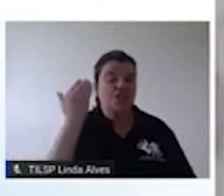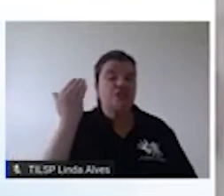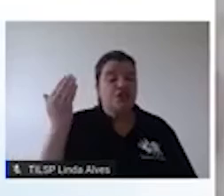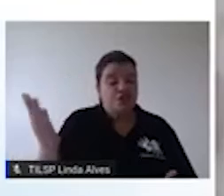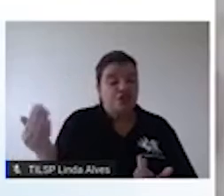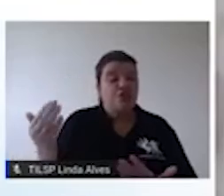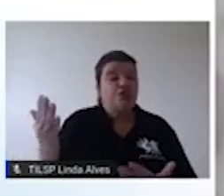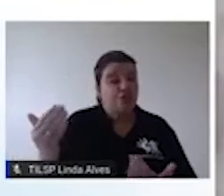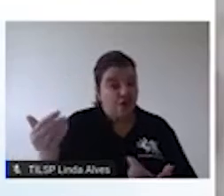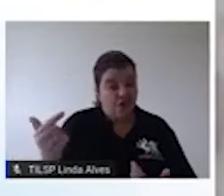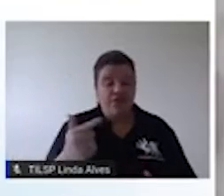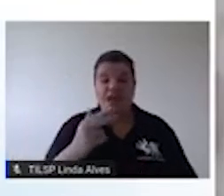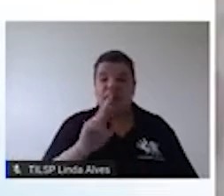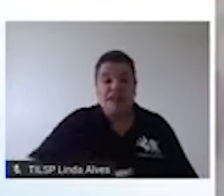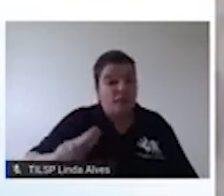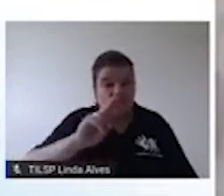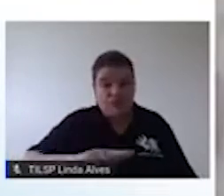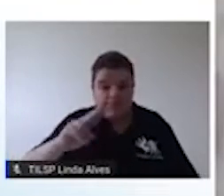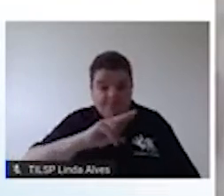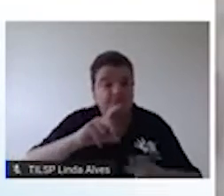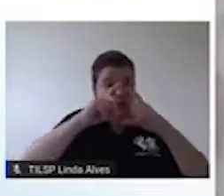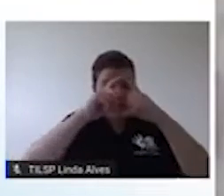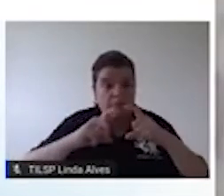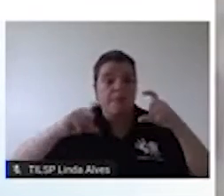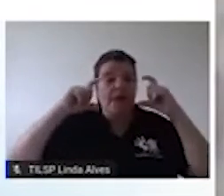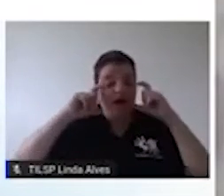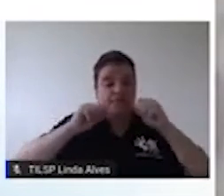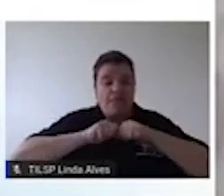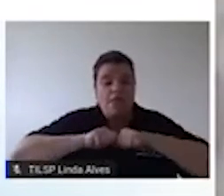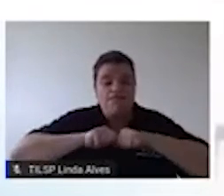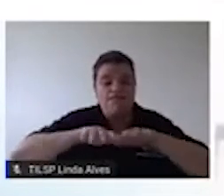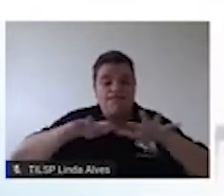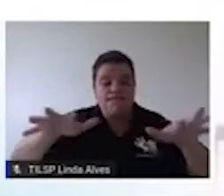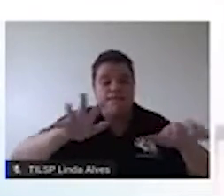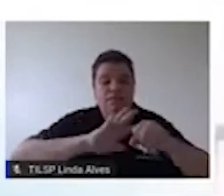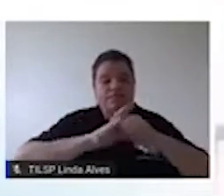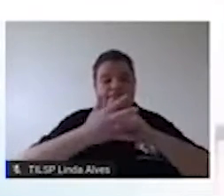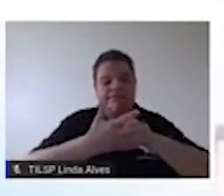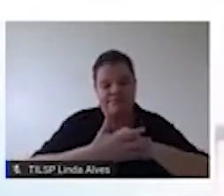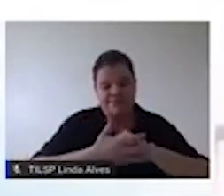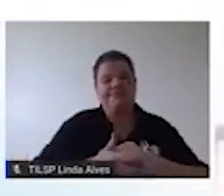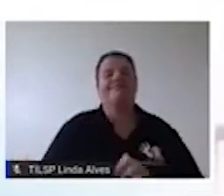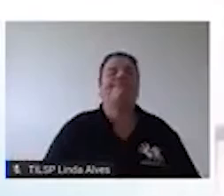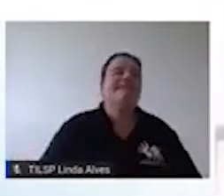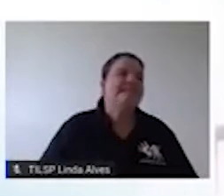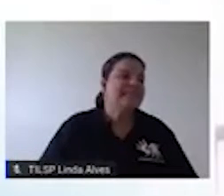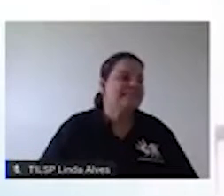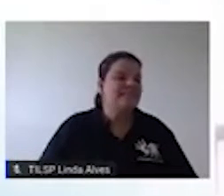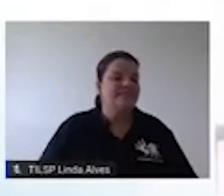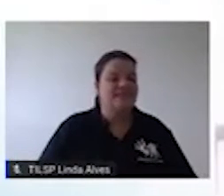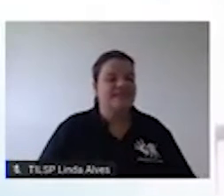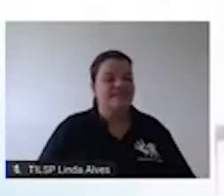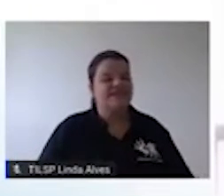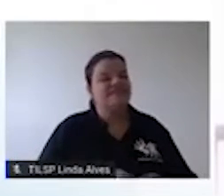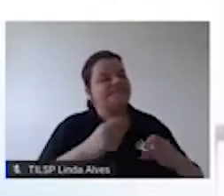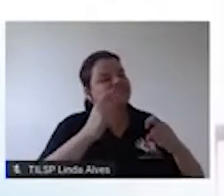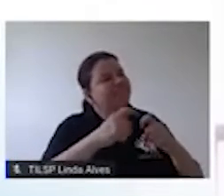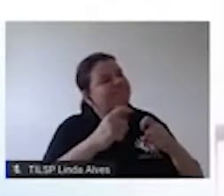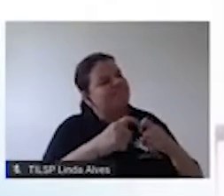se disseminando muito além do que deveria estar acontecendo. Doutor, vamos agora para a grande